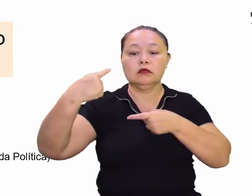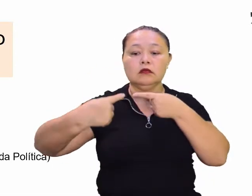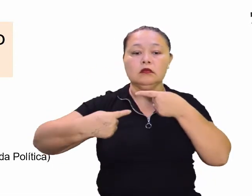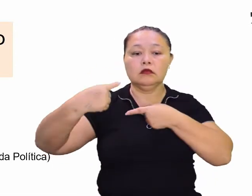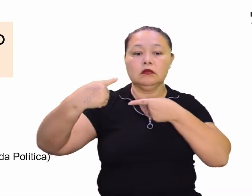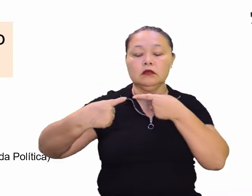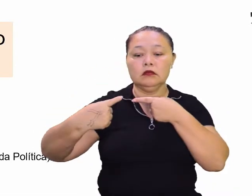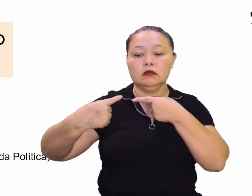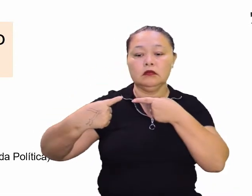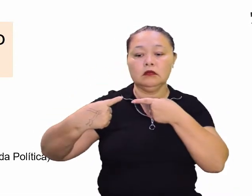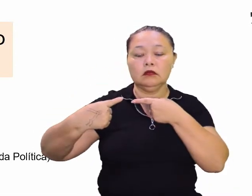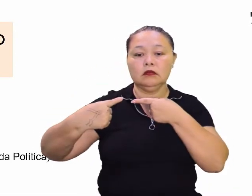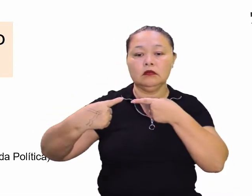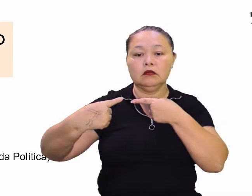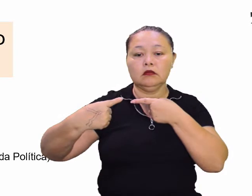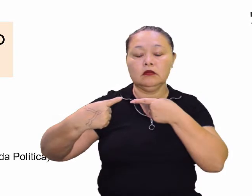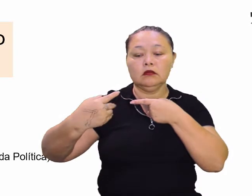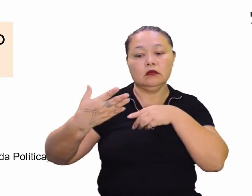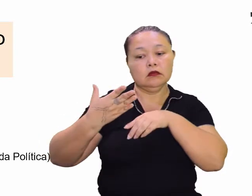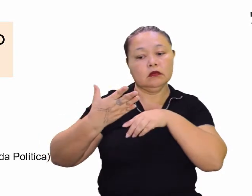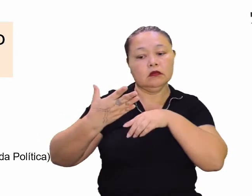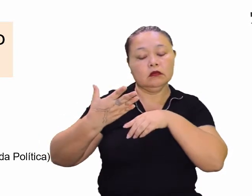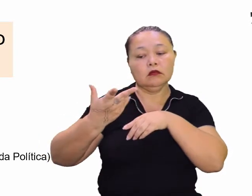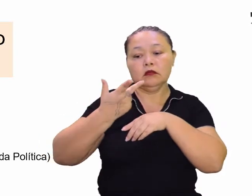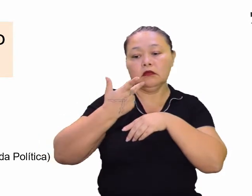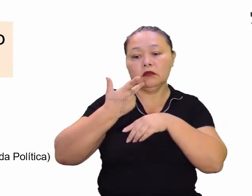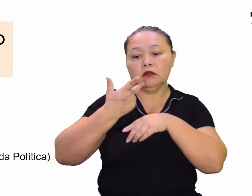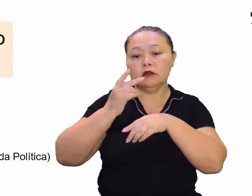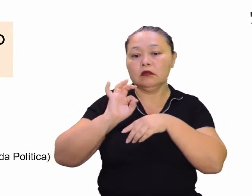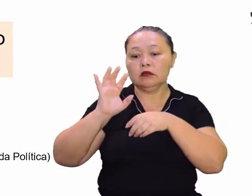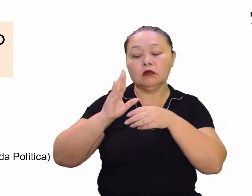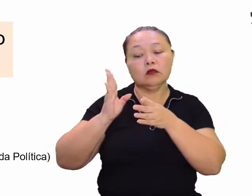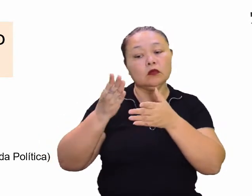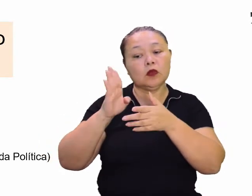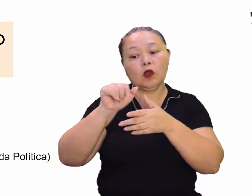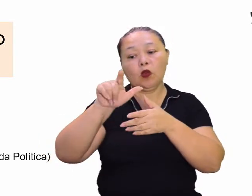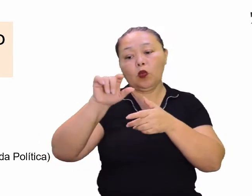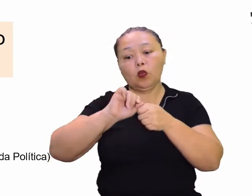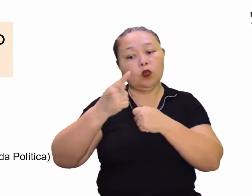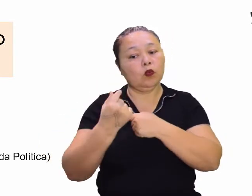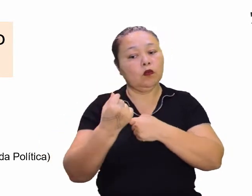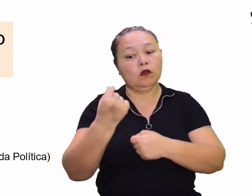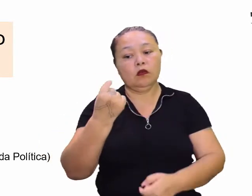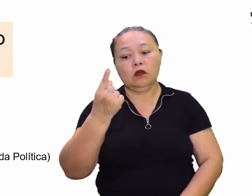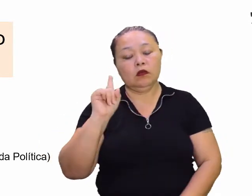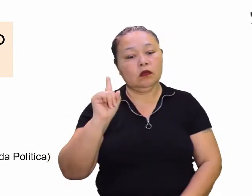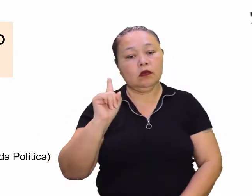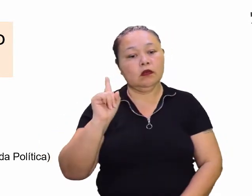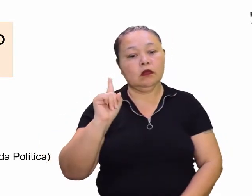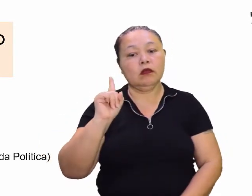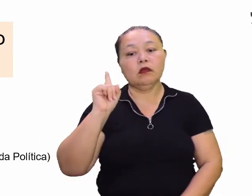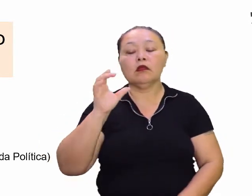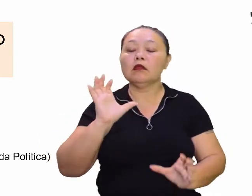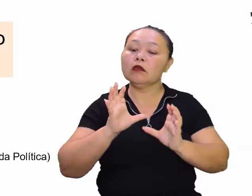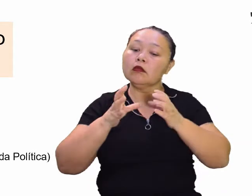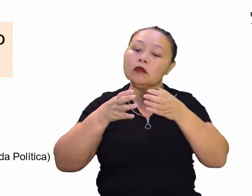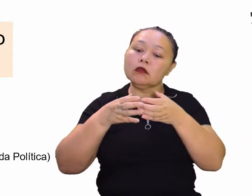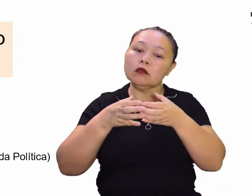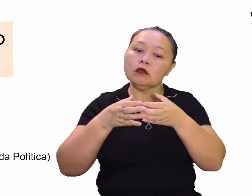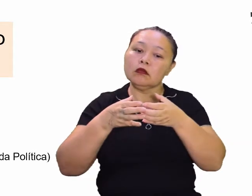cooperação. Olha só. Aquilo que você falou, Rogério, não é um bloco, né, econômico, né? Não. Olha só, é um